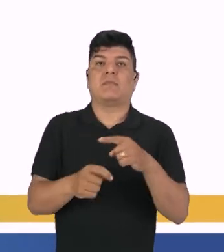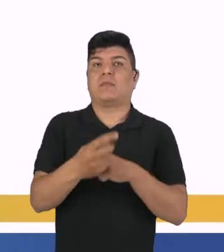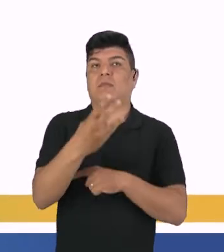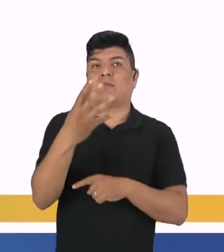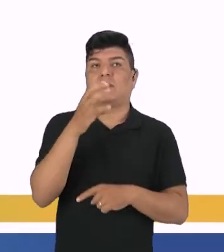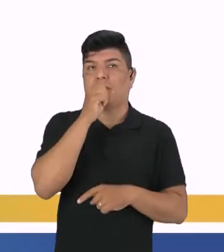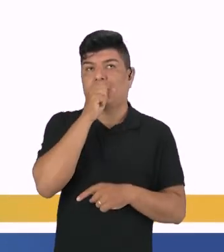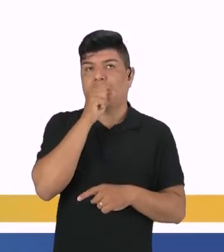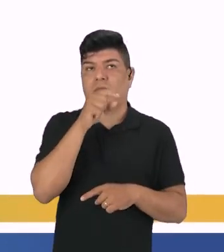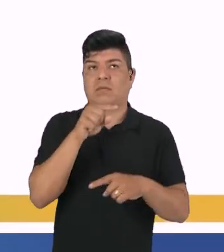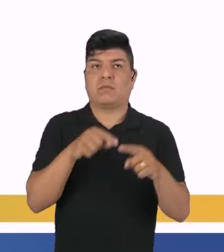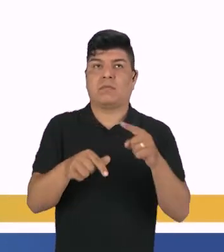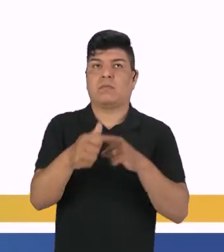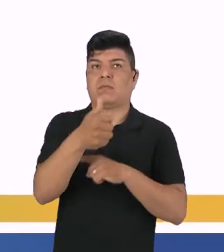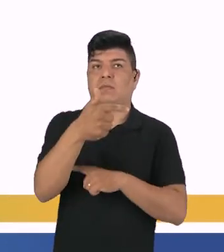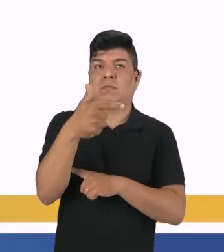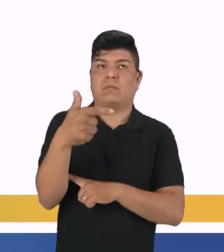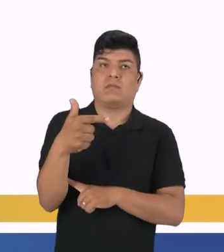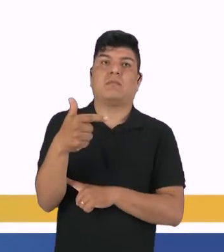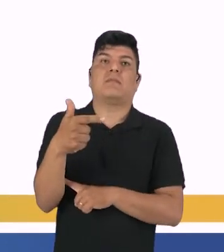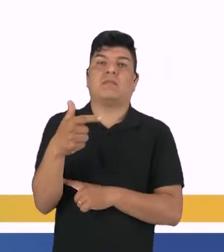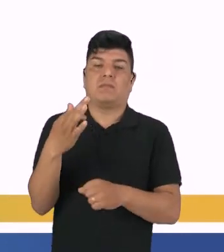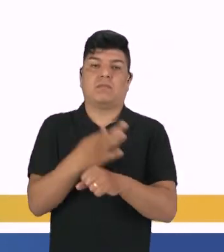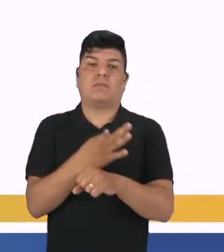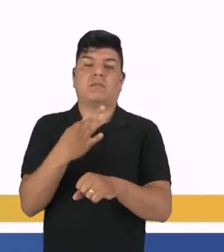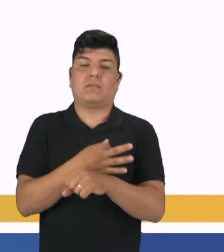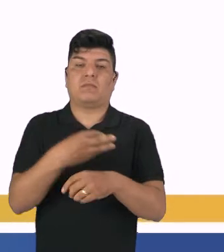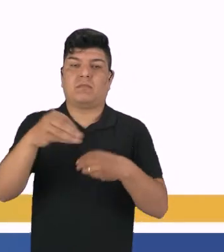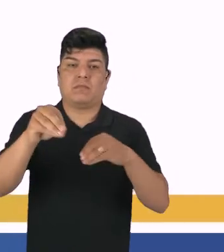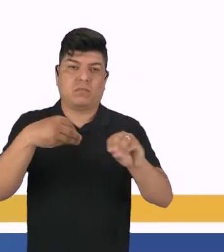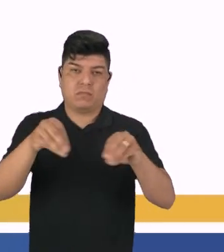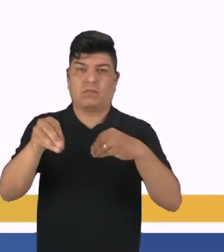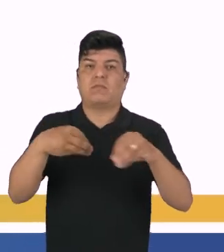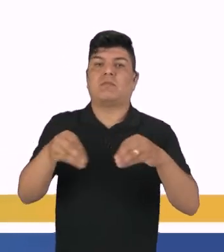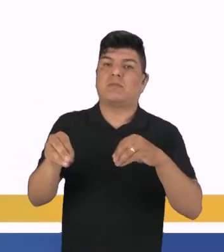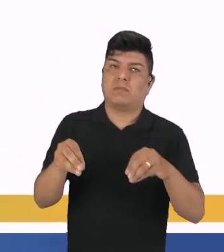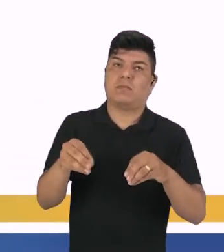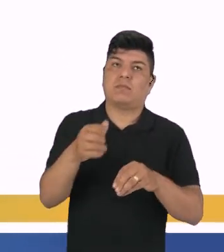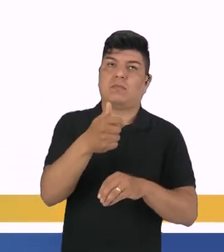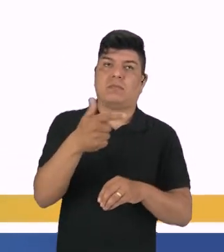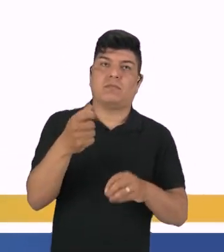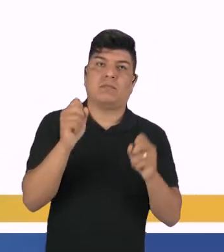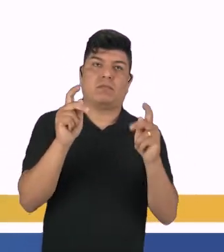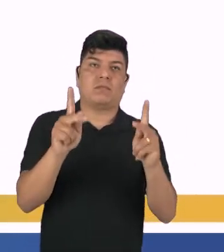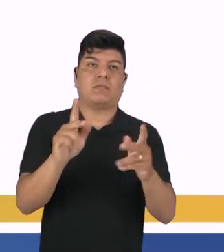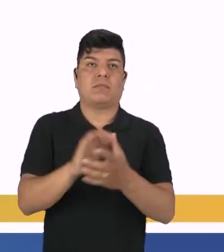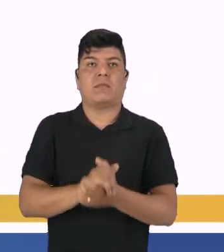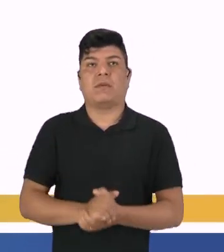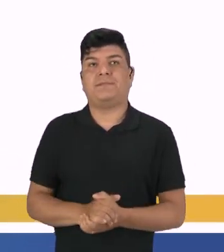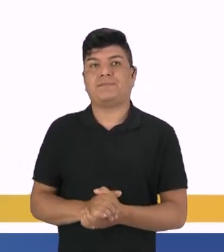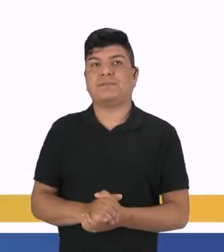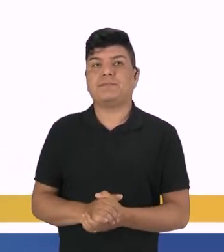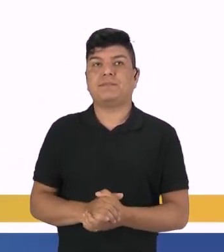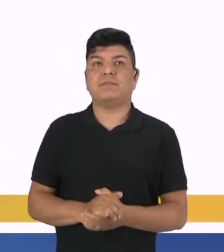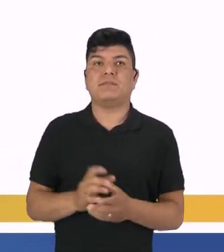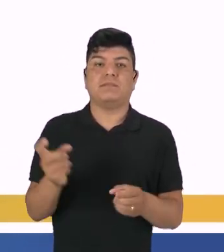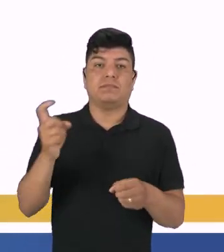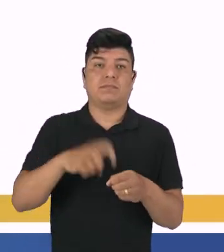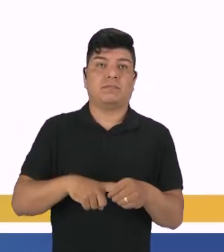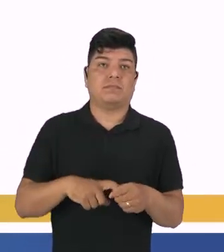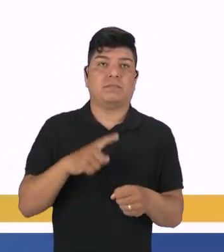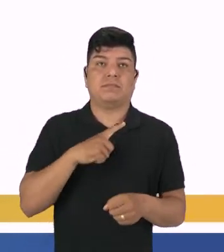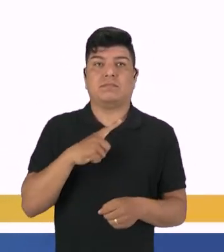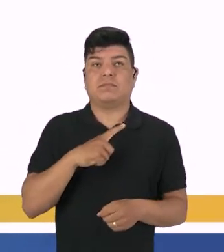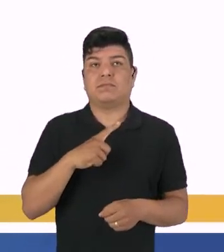de laranjas, pela quantidade que cabe em cada saco, né? Uma dúzia, ok? Então, voltando aqui, eu